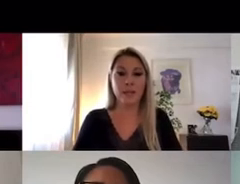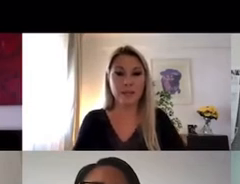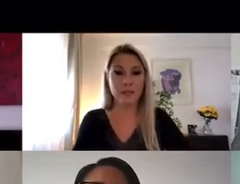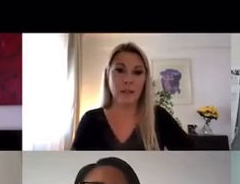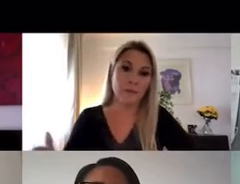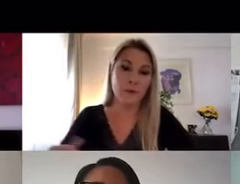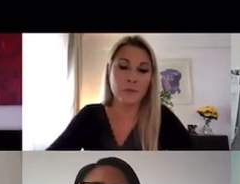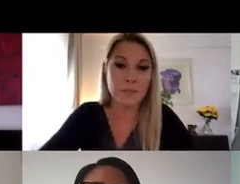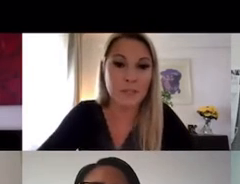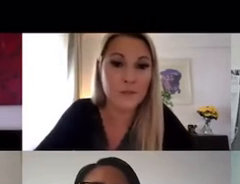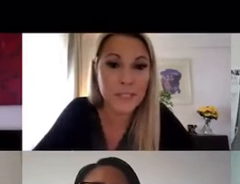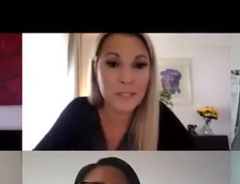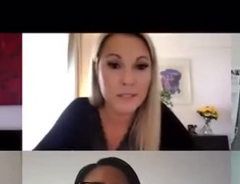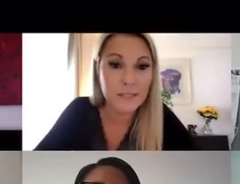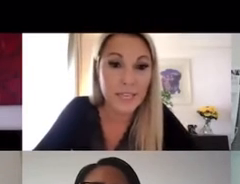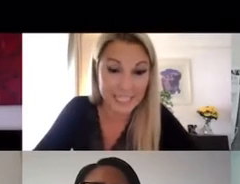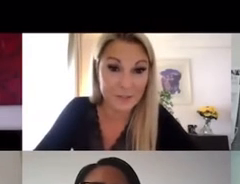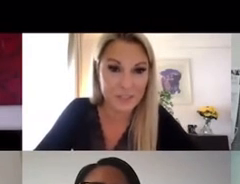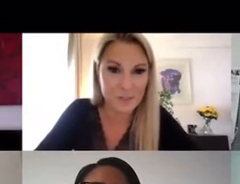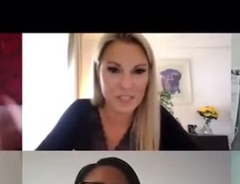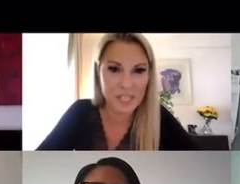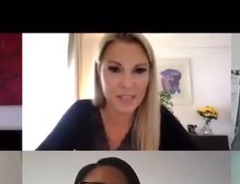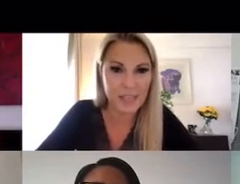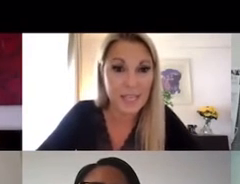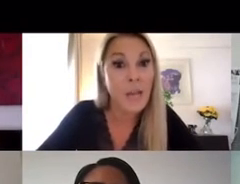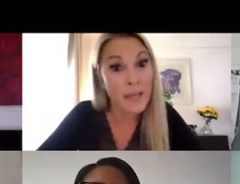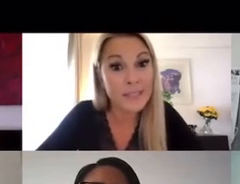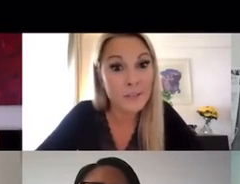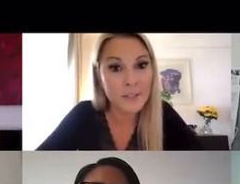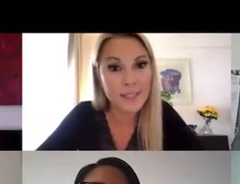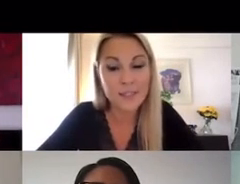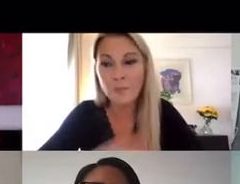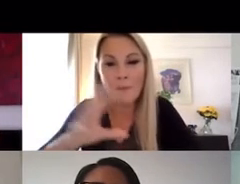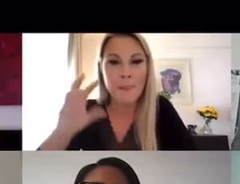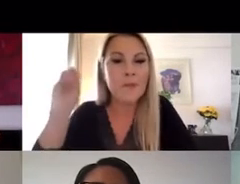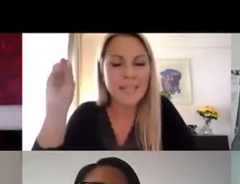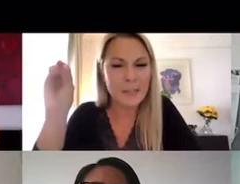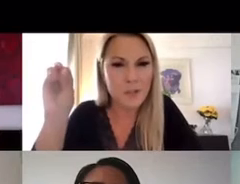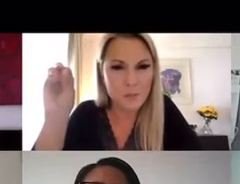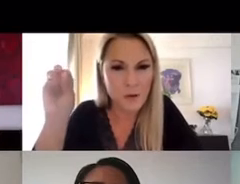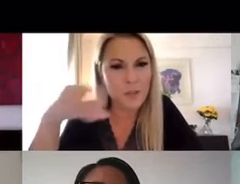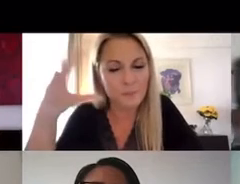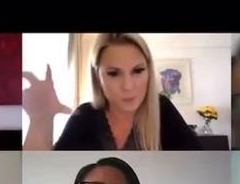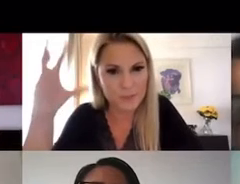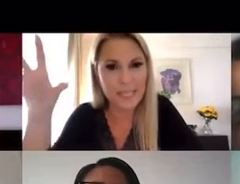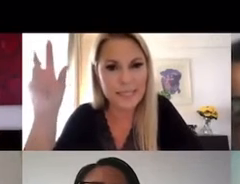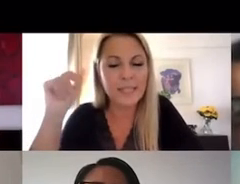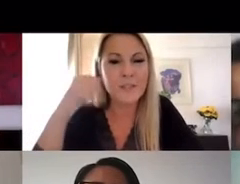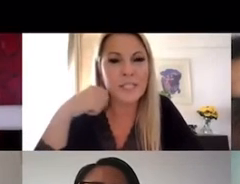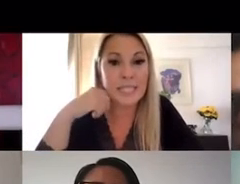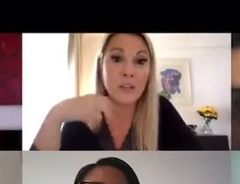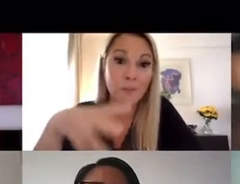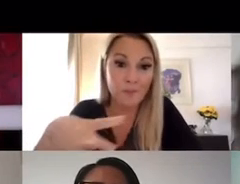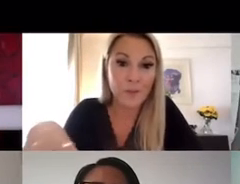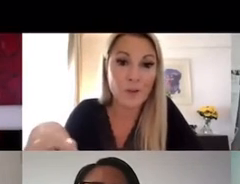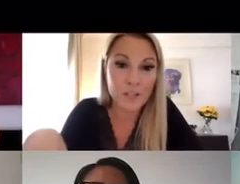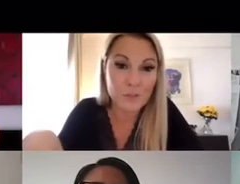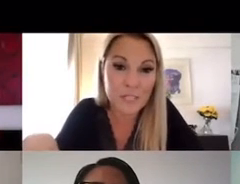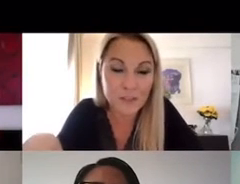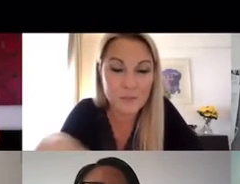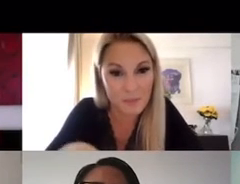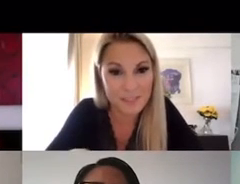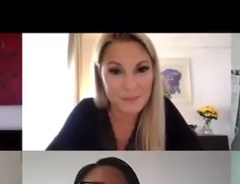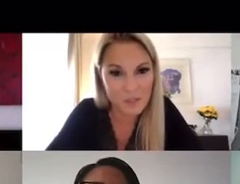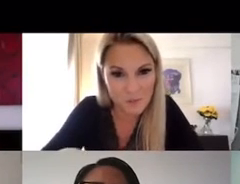Não sou rica, claro, obviamente tenho que vender. Ela assim toda despachada. Eu, ah, tenho que vender, então, e onde é que é o seu imóvel? E perguntei e tal, e eu disse assim, então,